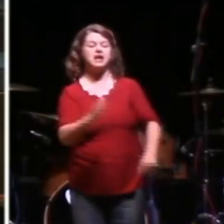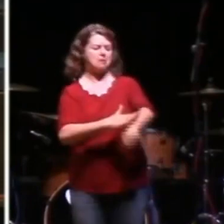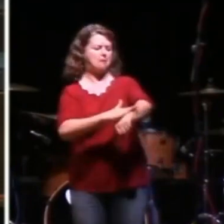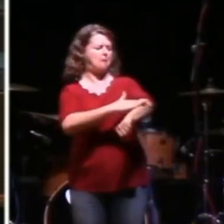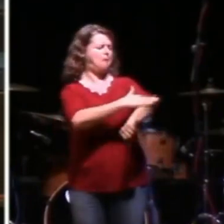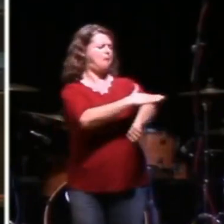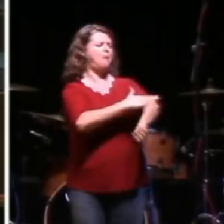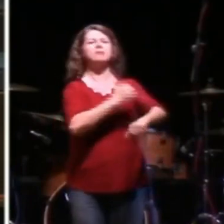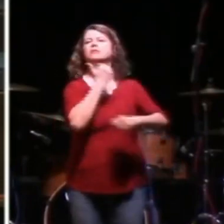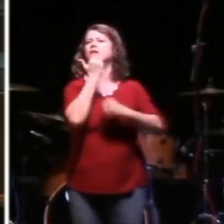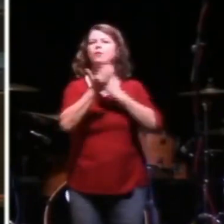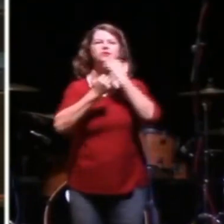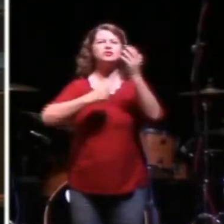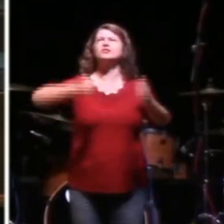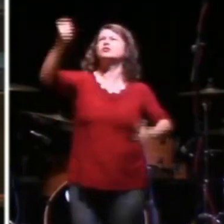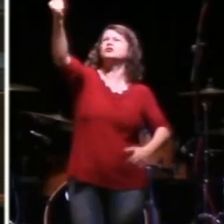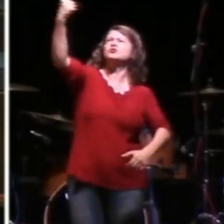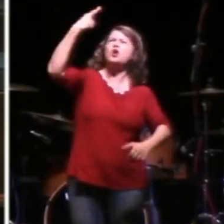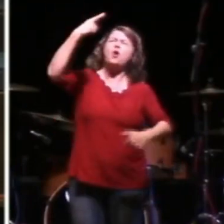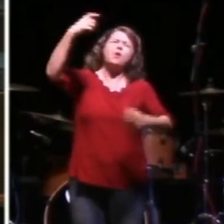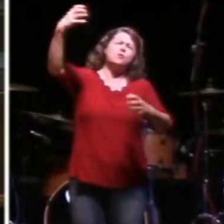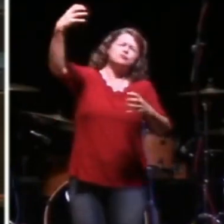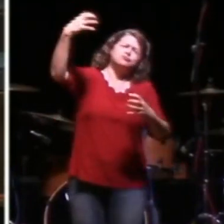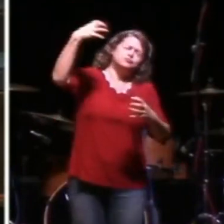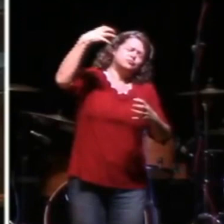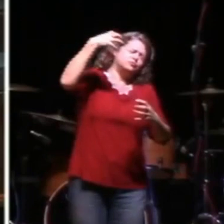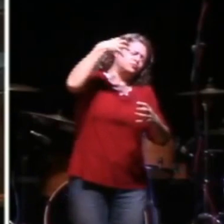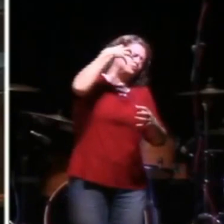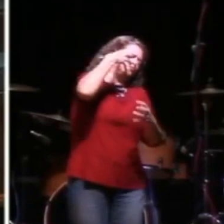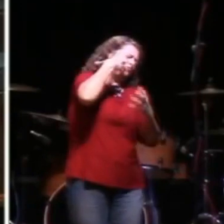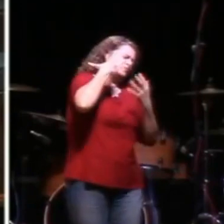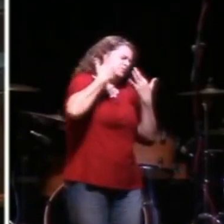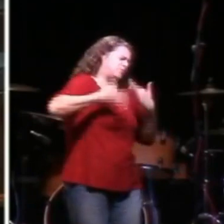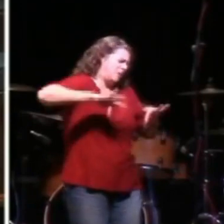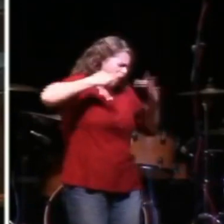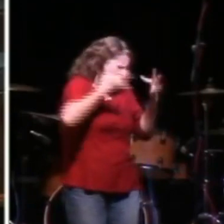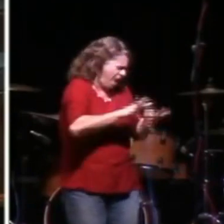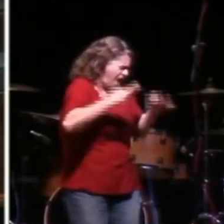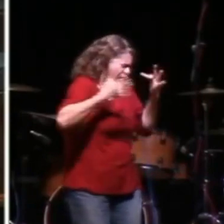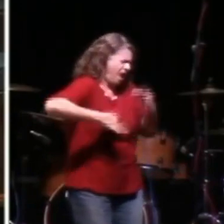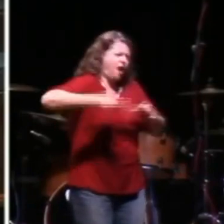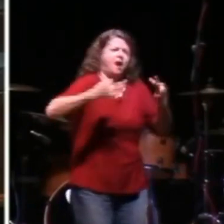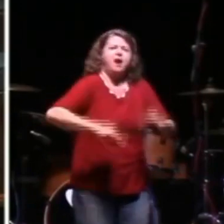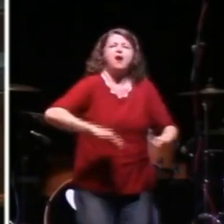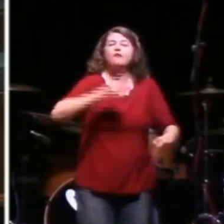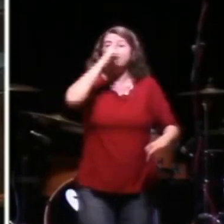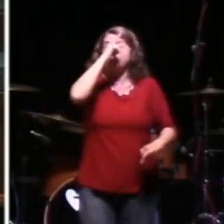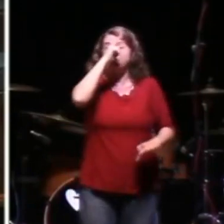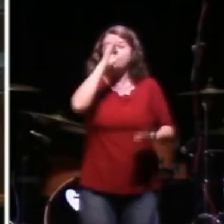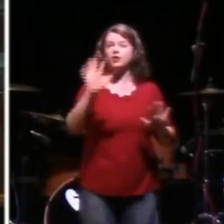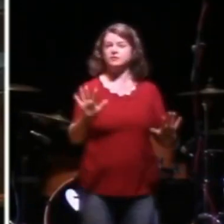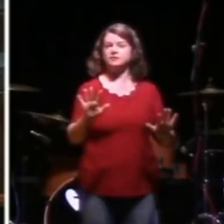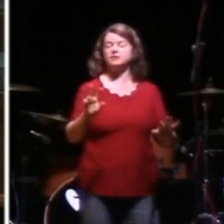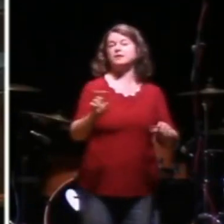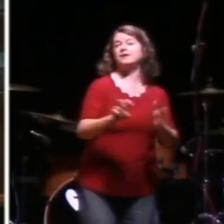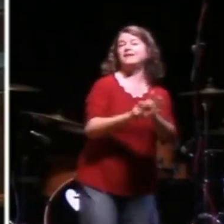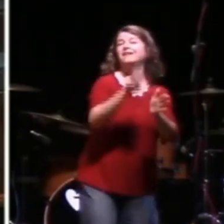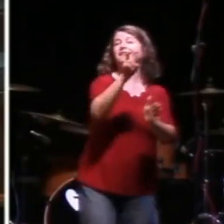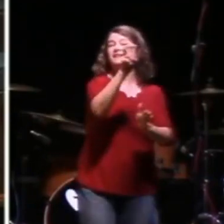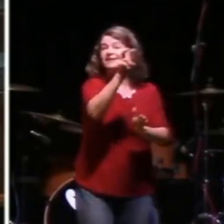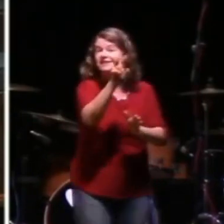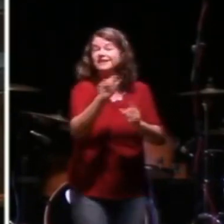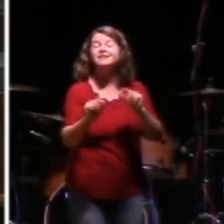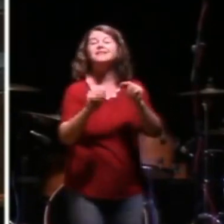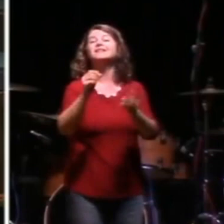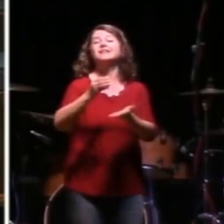pedirem misericórdia trabalho pela misericórdia do senhor elas vão amaldiçoar a deus que tem poder sobre isso a quinta taça é derramado só